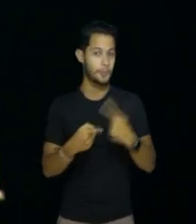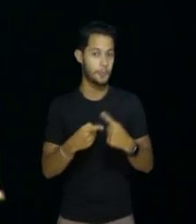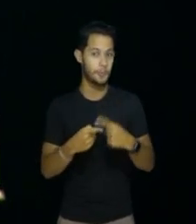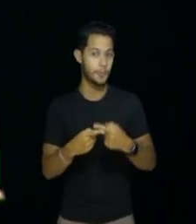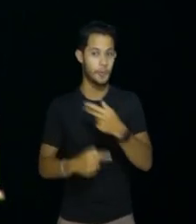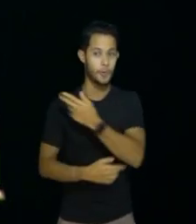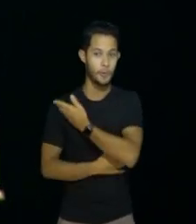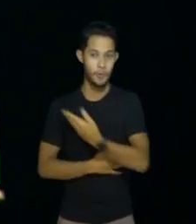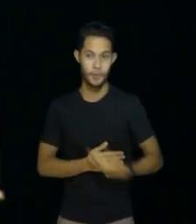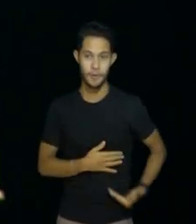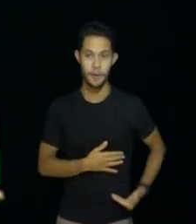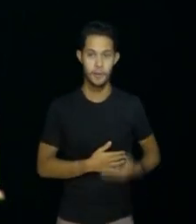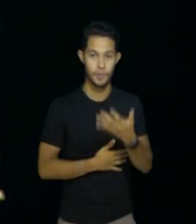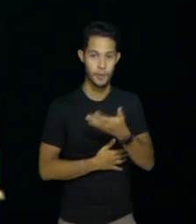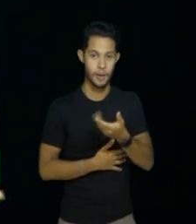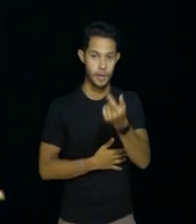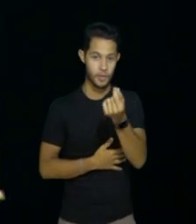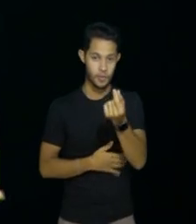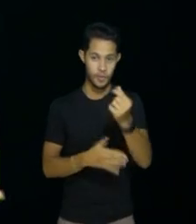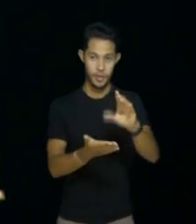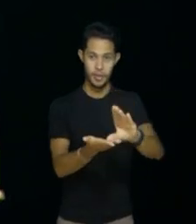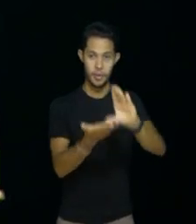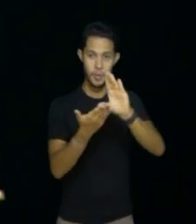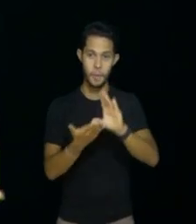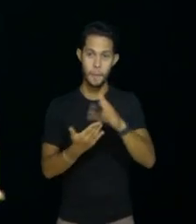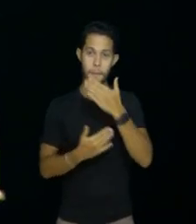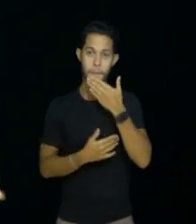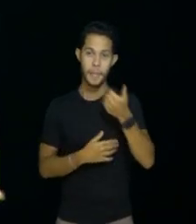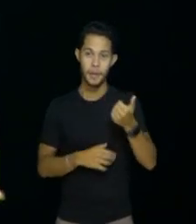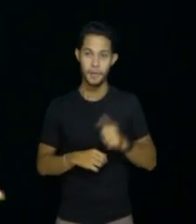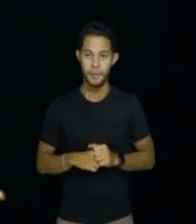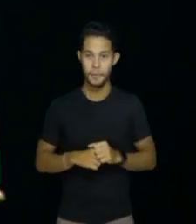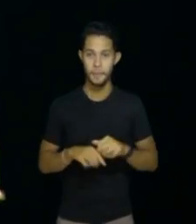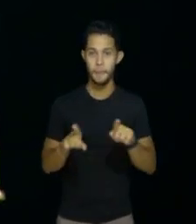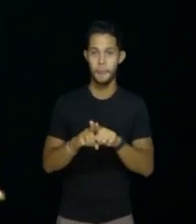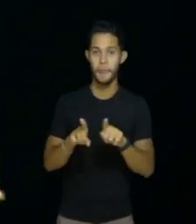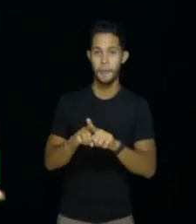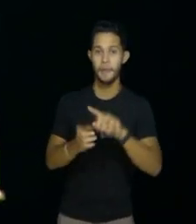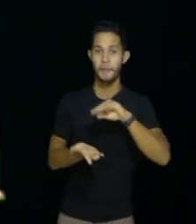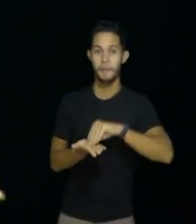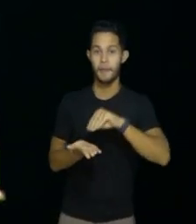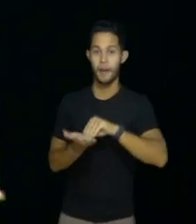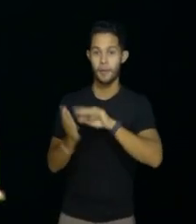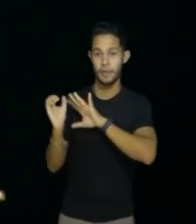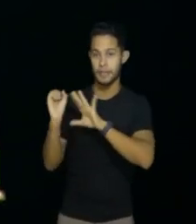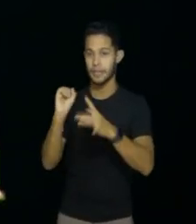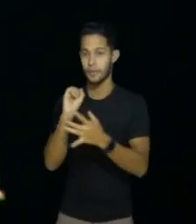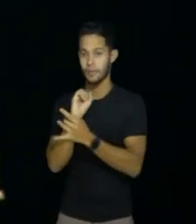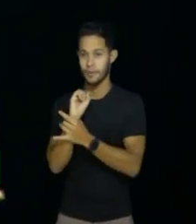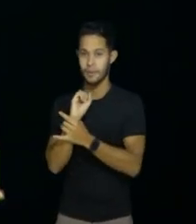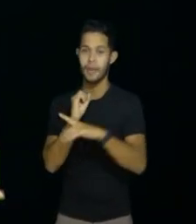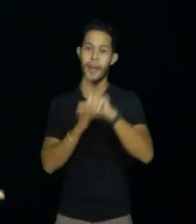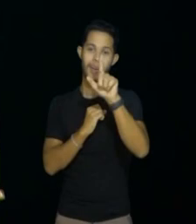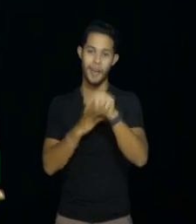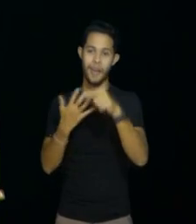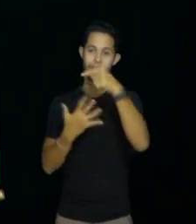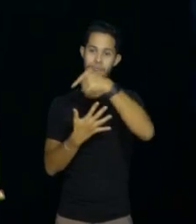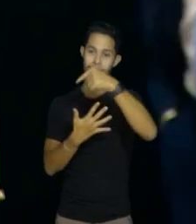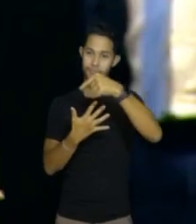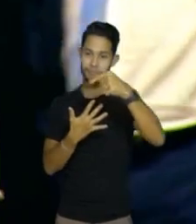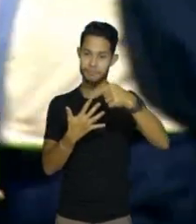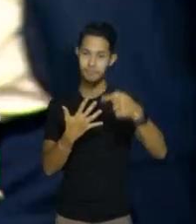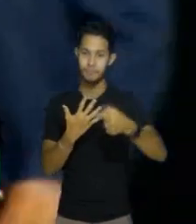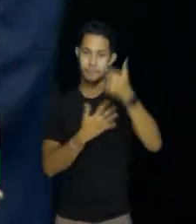mais. A insegurança jurídica tem sido um dos fatores mais corrosivos para a